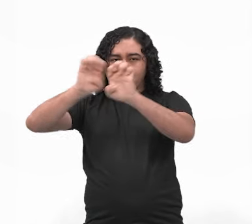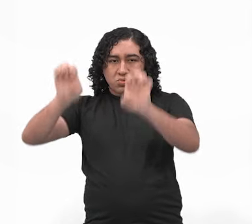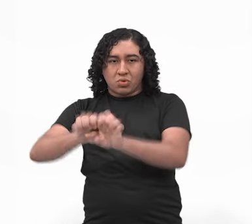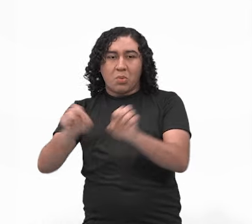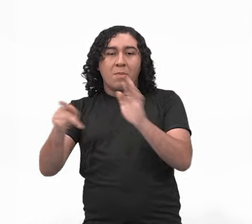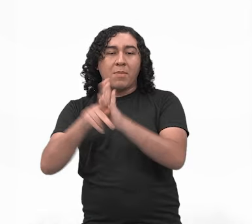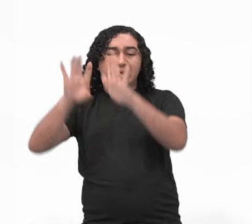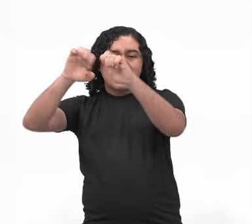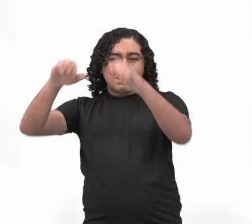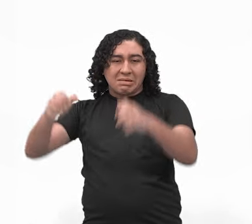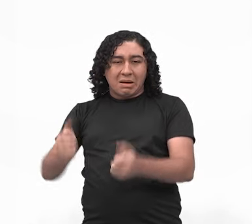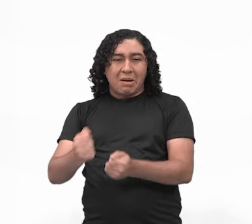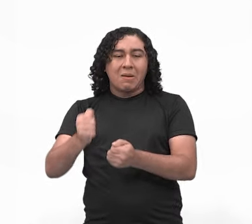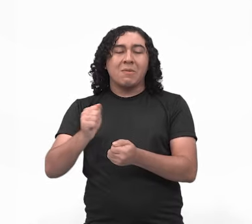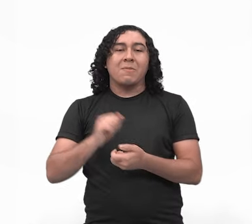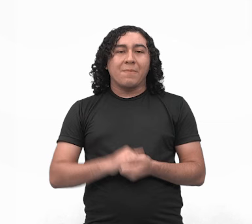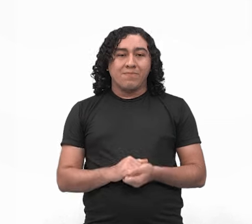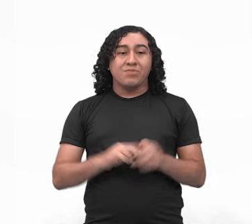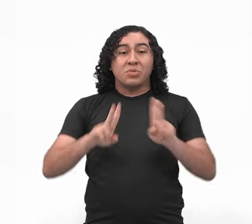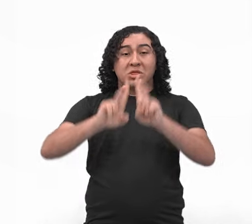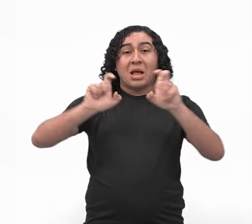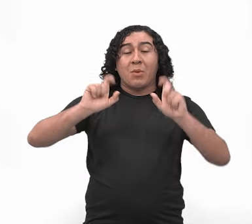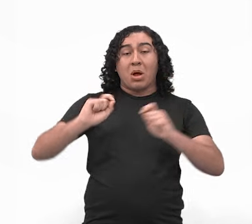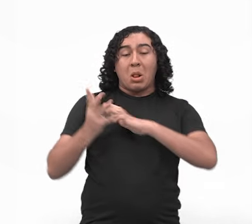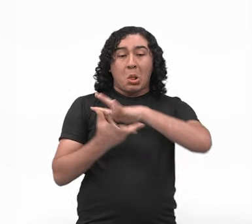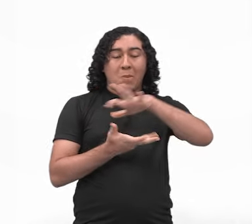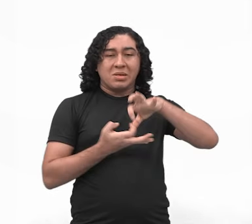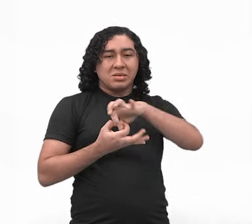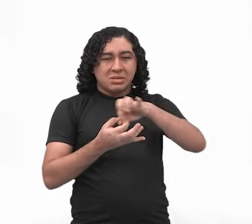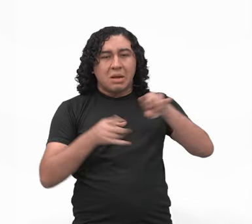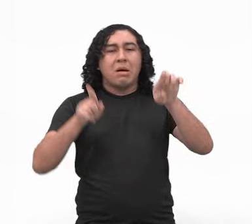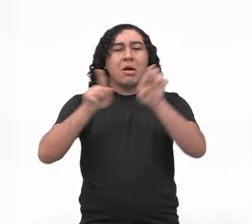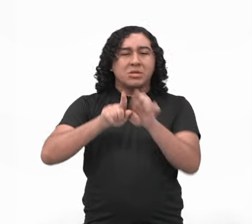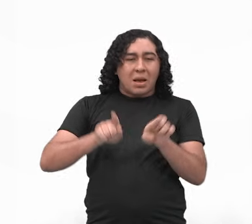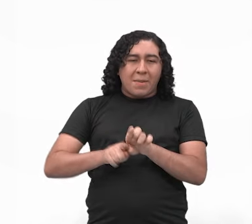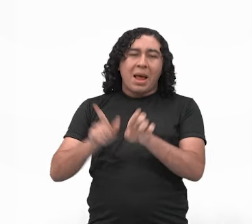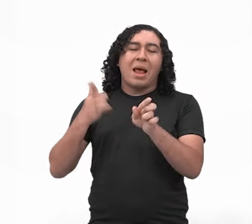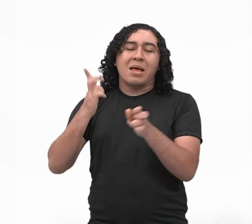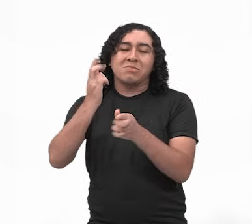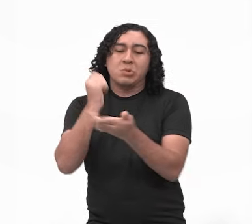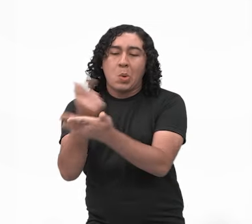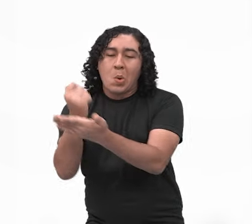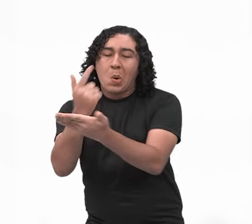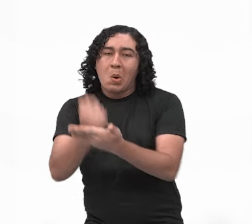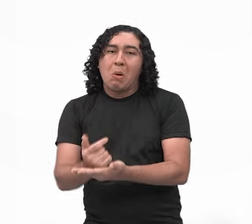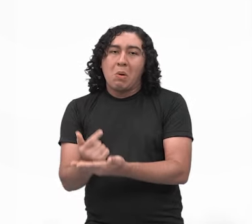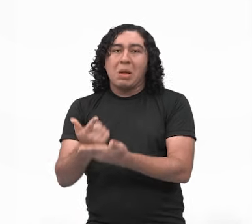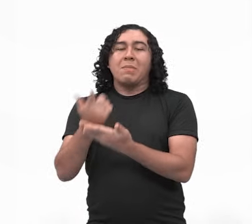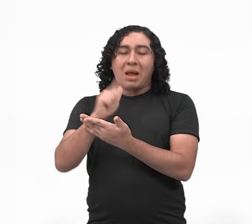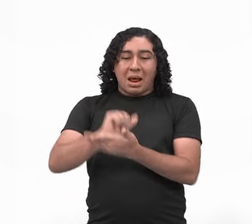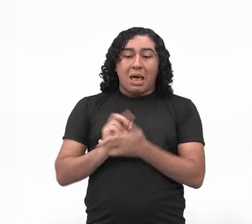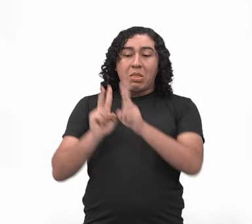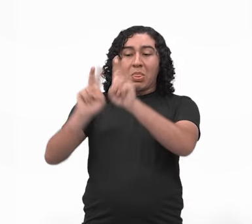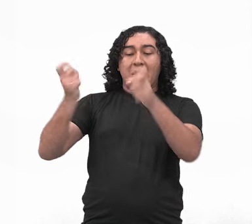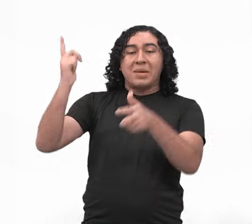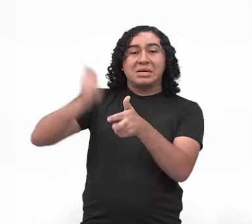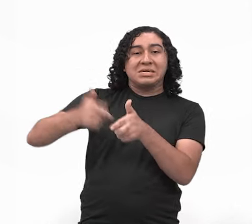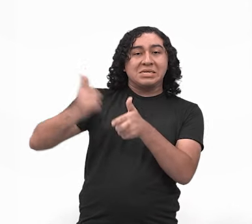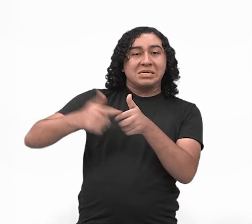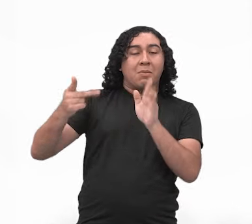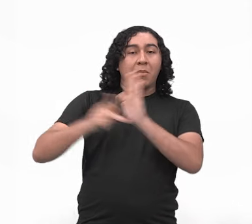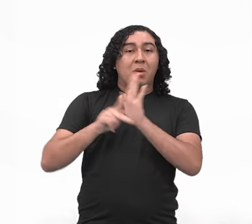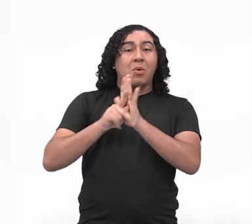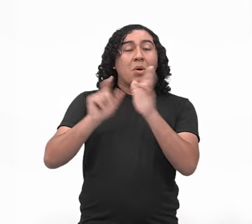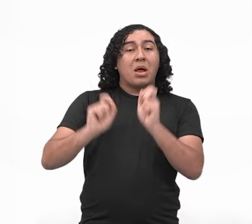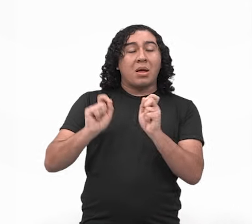consumo, certo? Então, utilizando o quê? São materiais de tampa de garrafa, tampas de garrafas plásticas. Isso faz o quê? Um grito